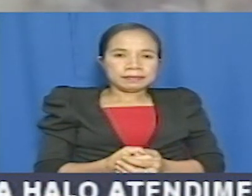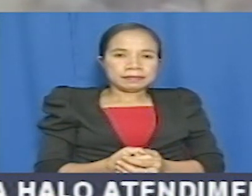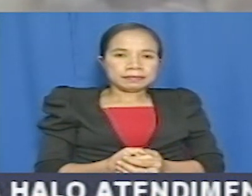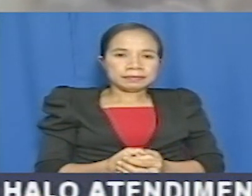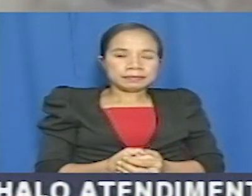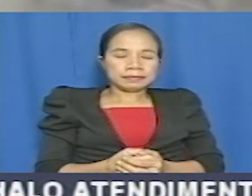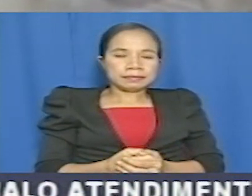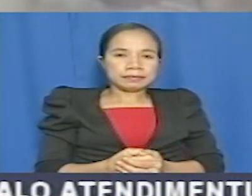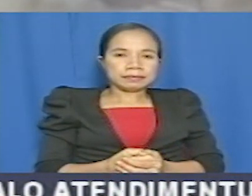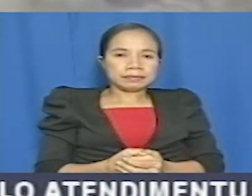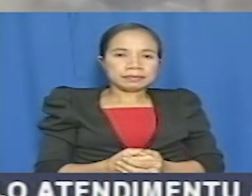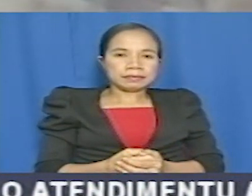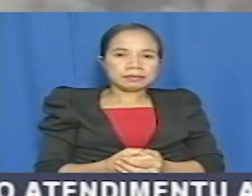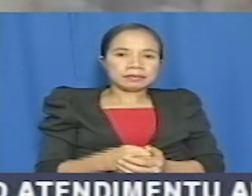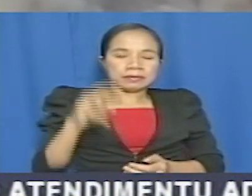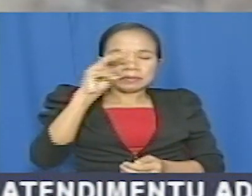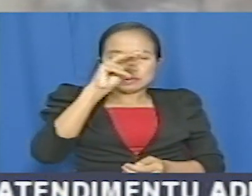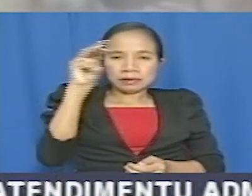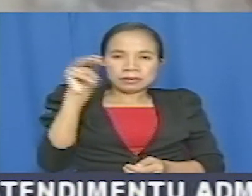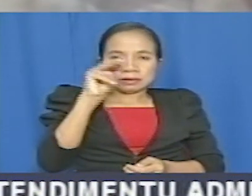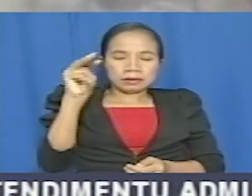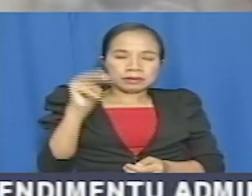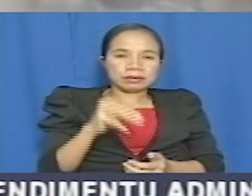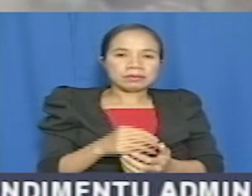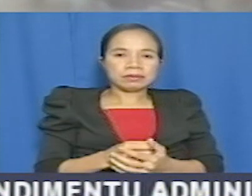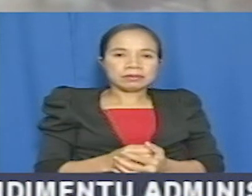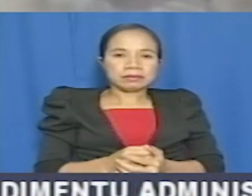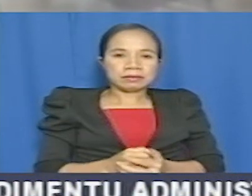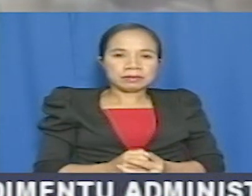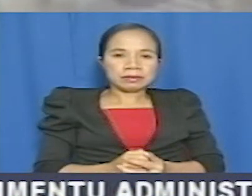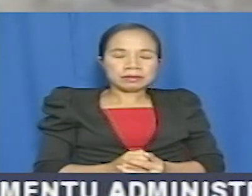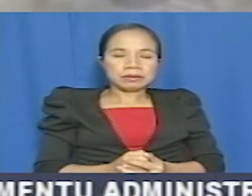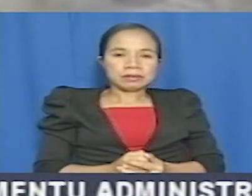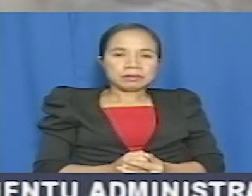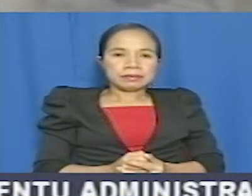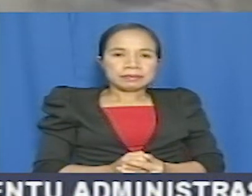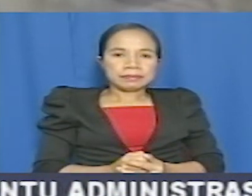E a segunda? E a segunda...